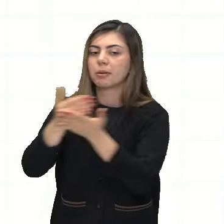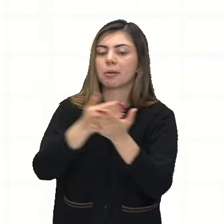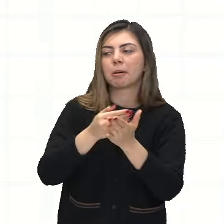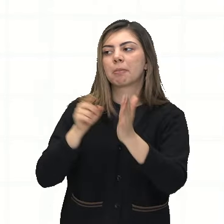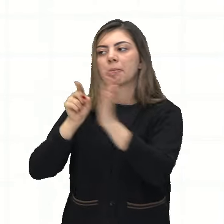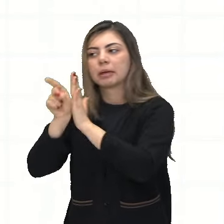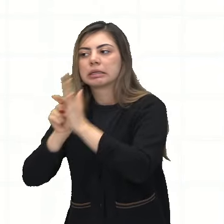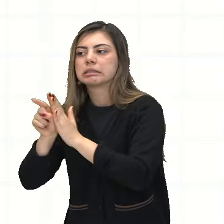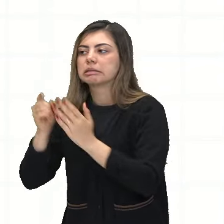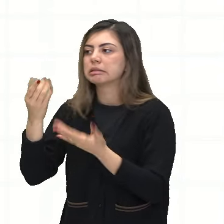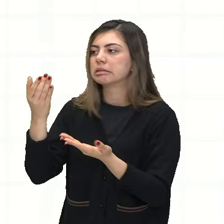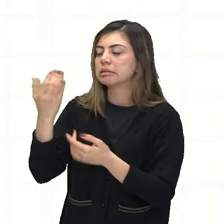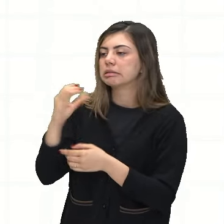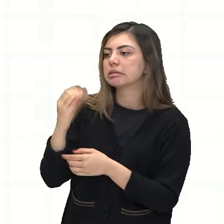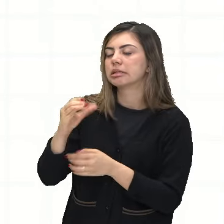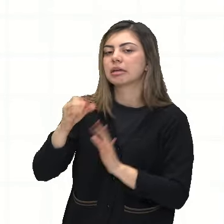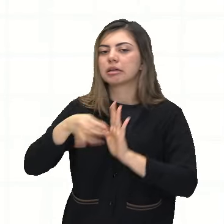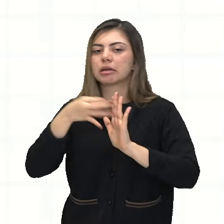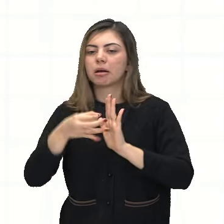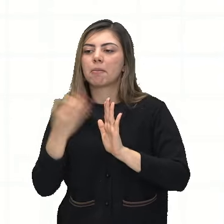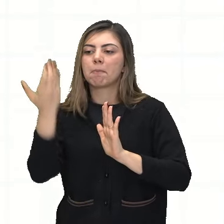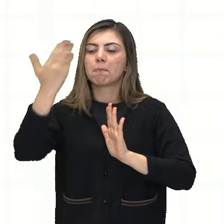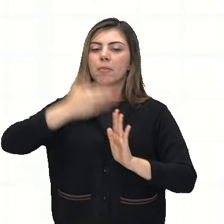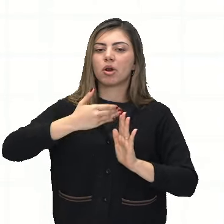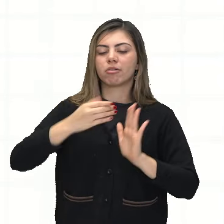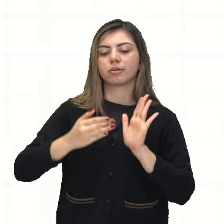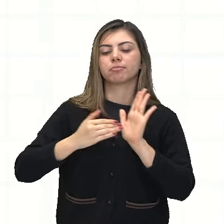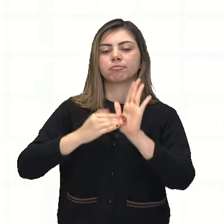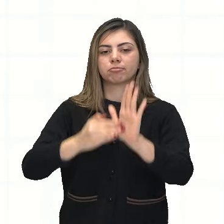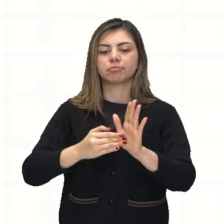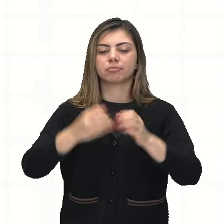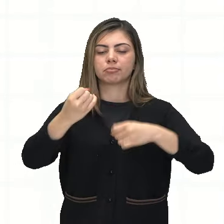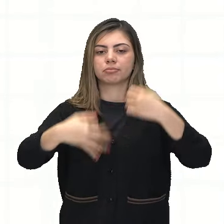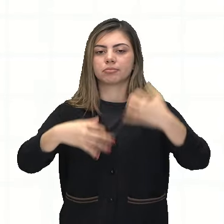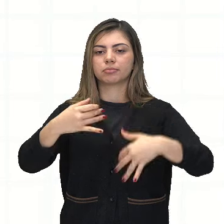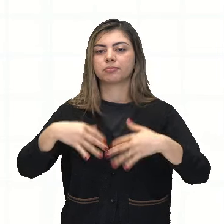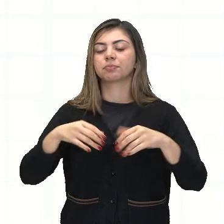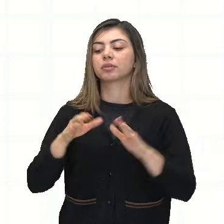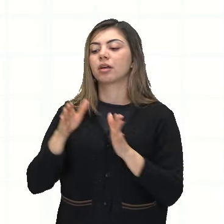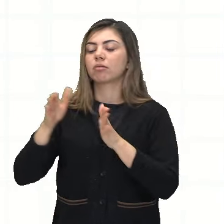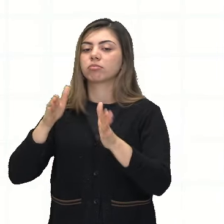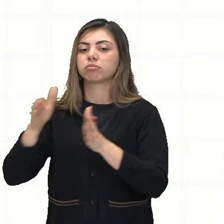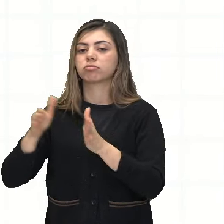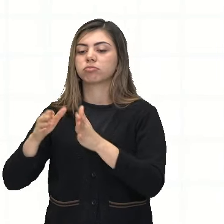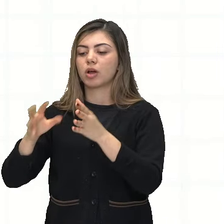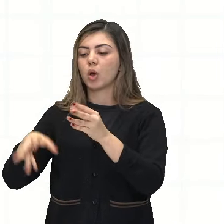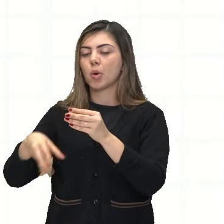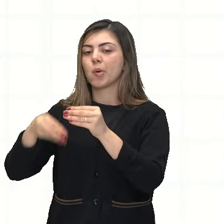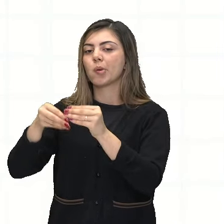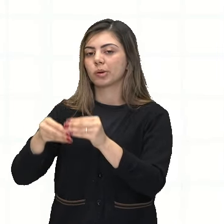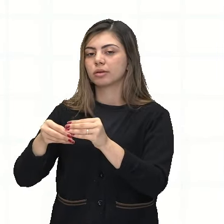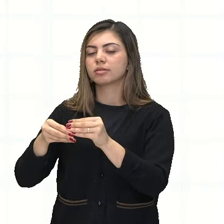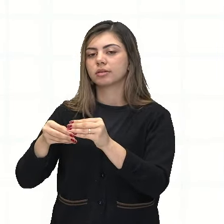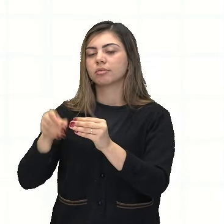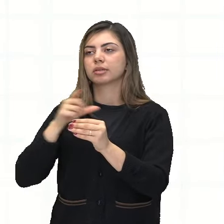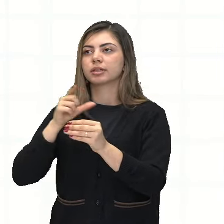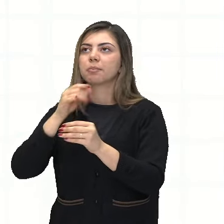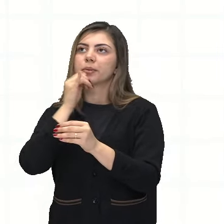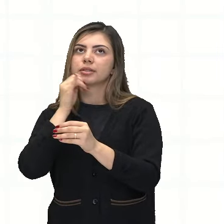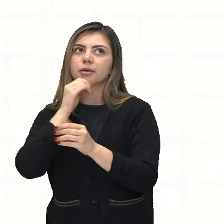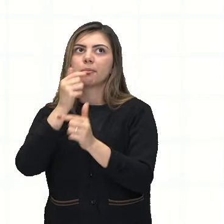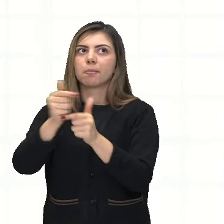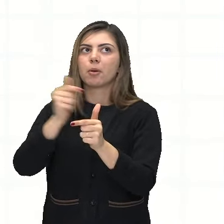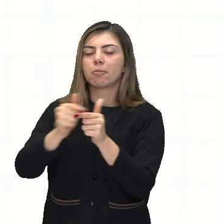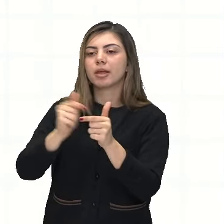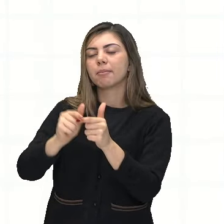pesquisas trazendo argumentos sólidos e lá no final eu vou concluir muitas vezes tentando dar alguma solução para